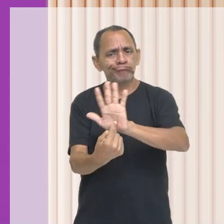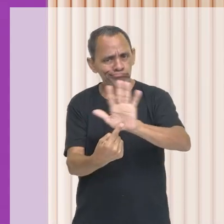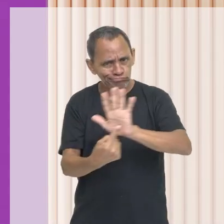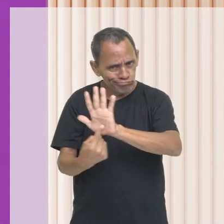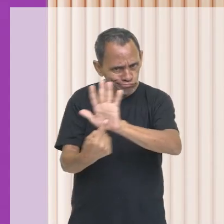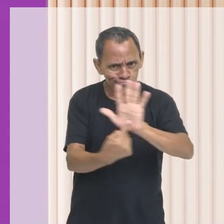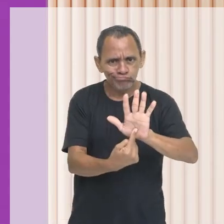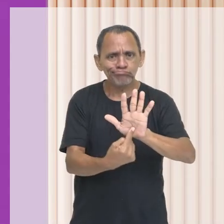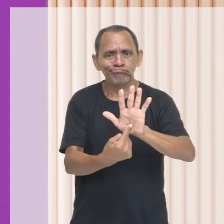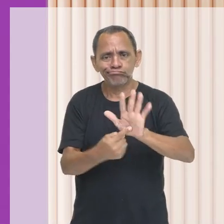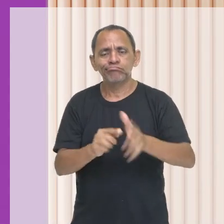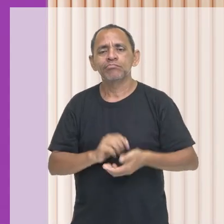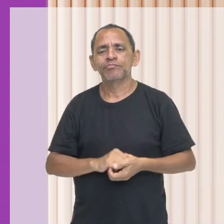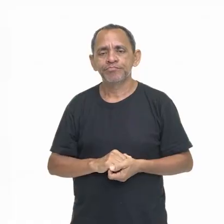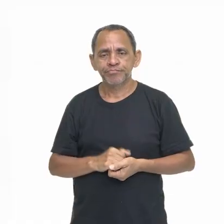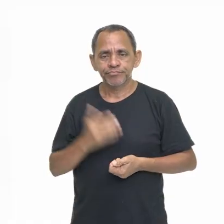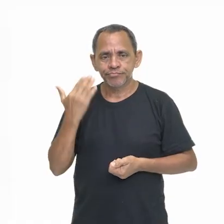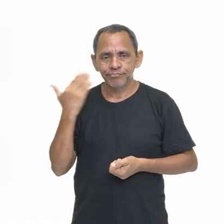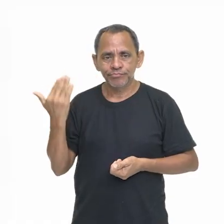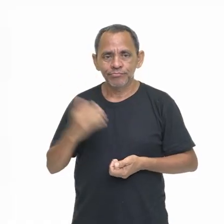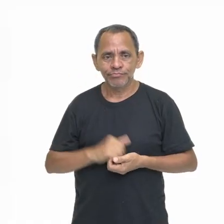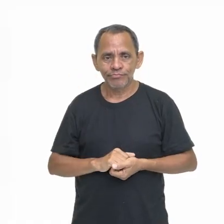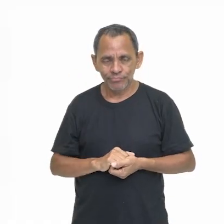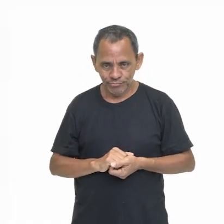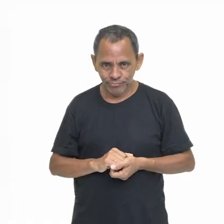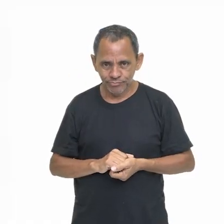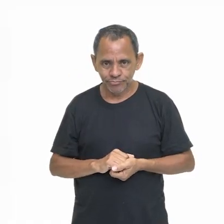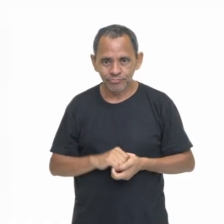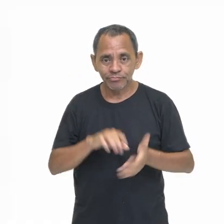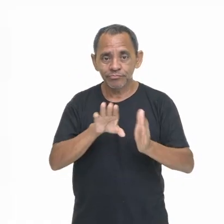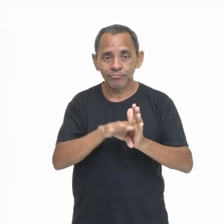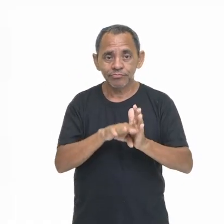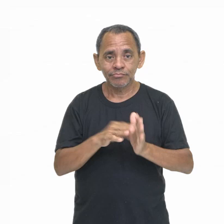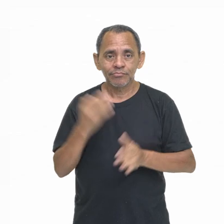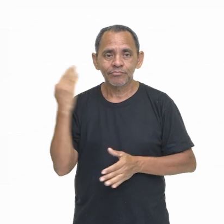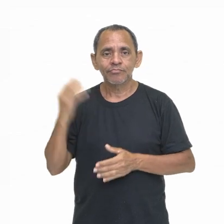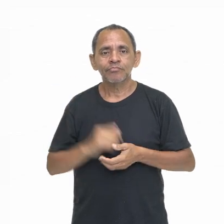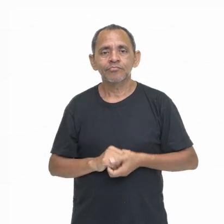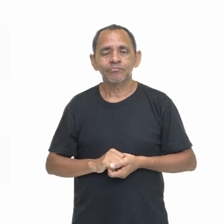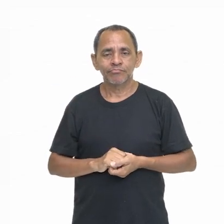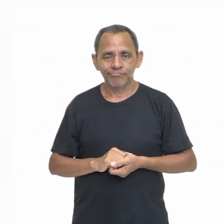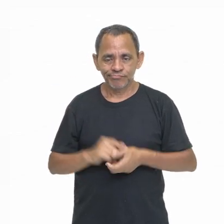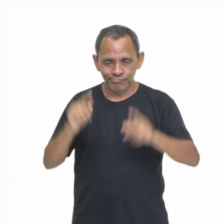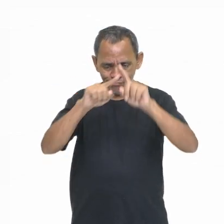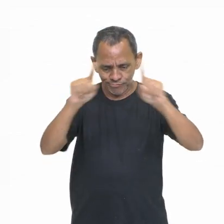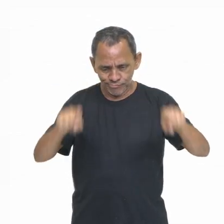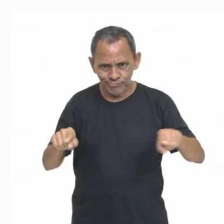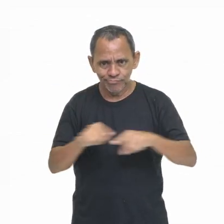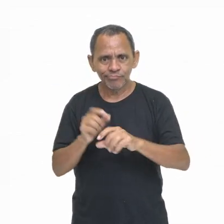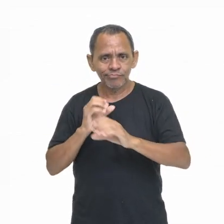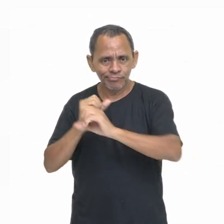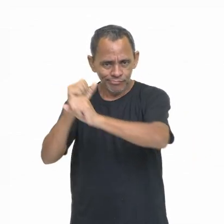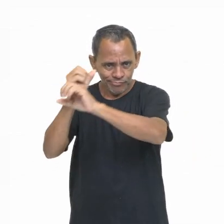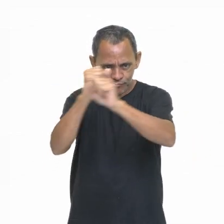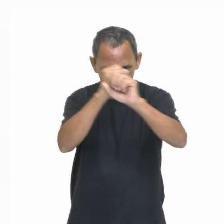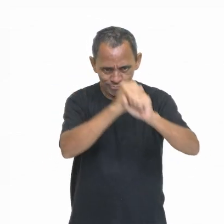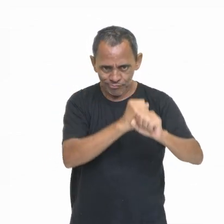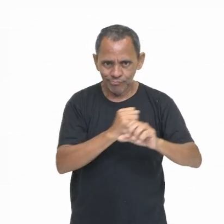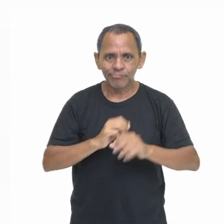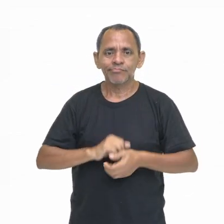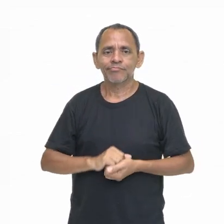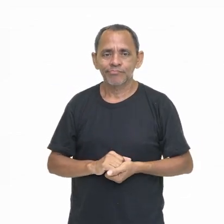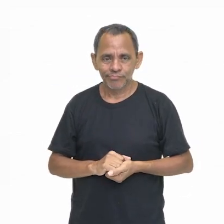3. Veja comigo então, um dos conceitos que nós começamos aqui, né, a falar, que foi o perímetro,